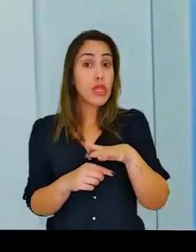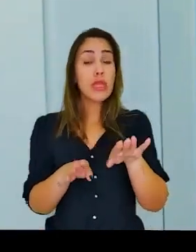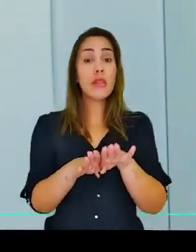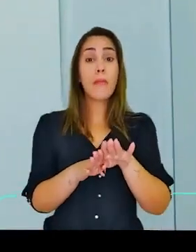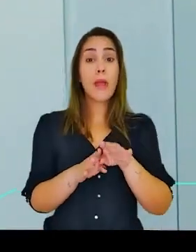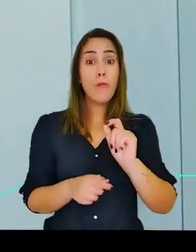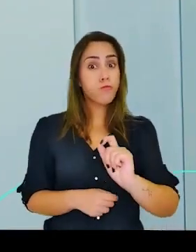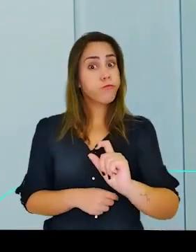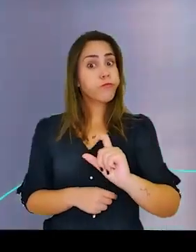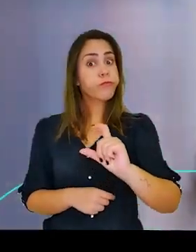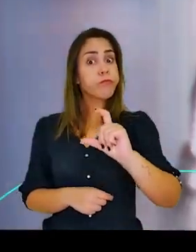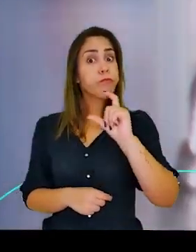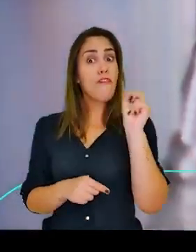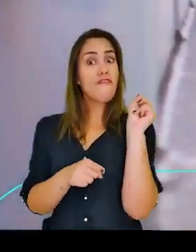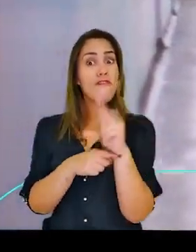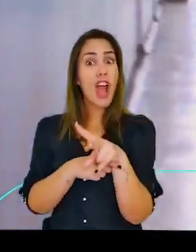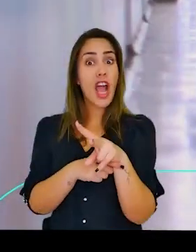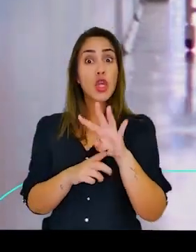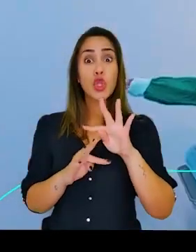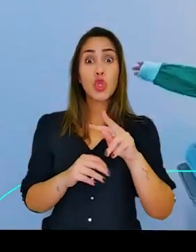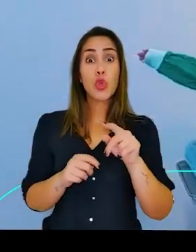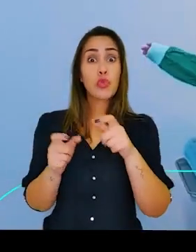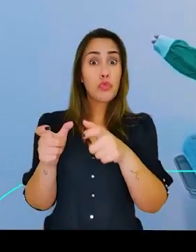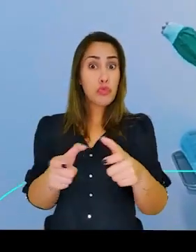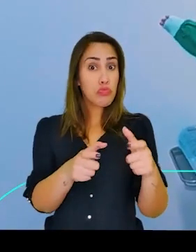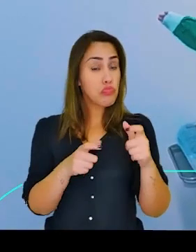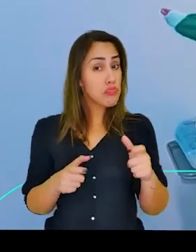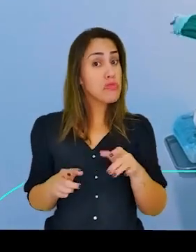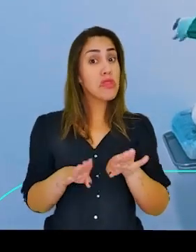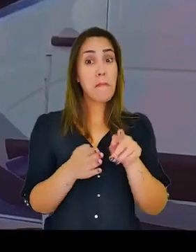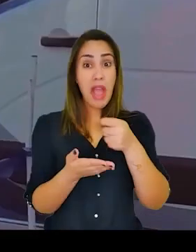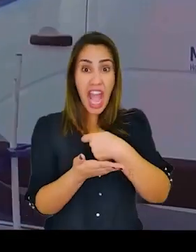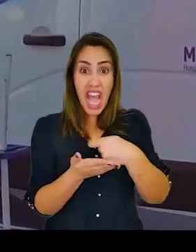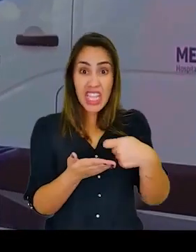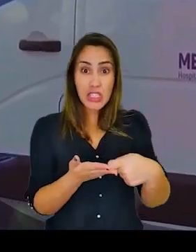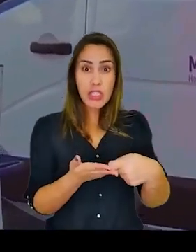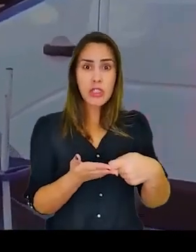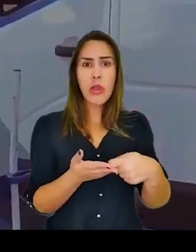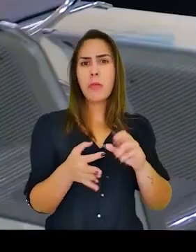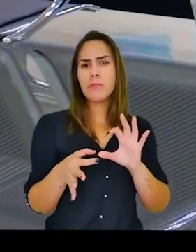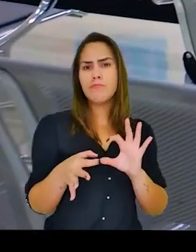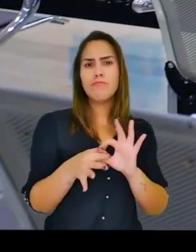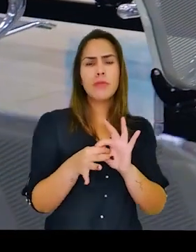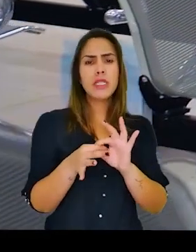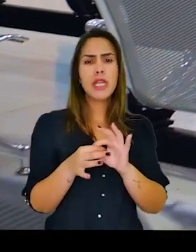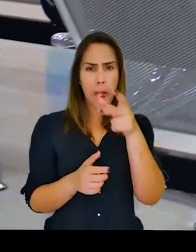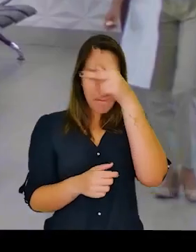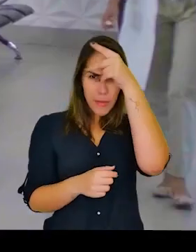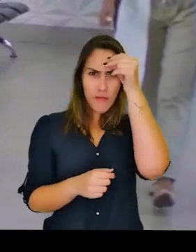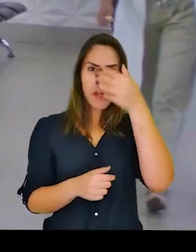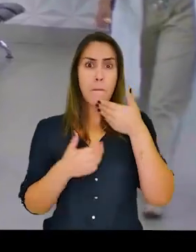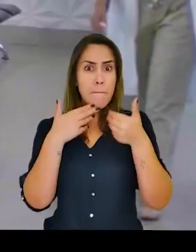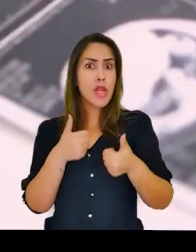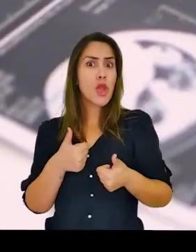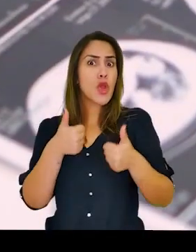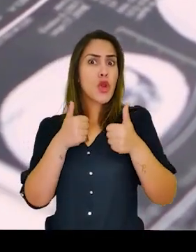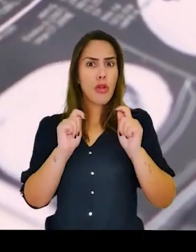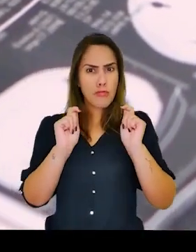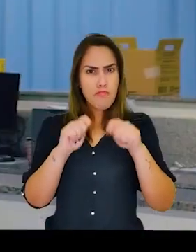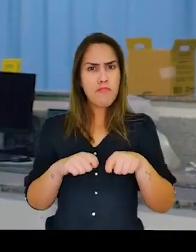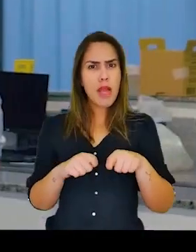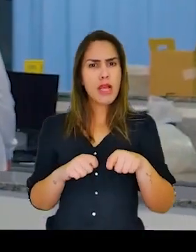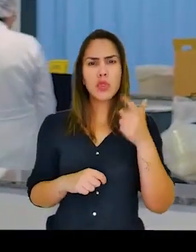O governo aumentou em 5 vezes o número de leitos de UTIs em todo o estado e assinou convênios e parcerias com as prefeituras, melhorando